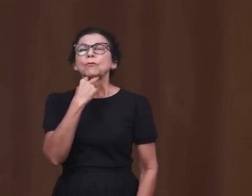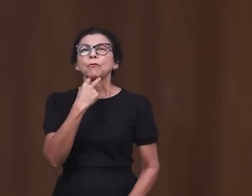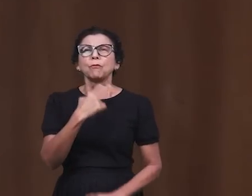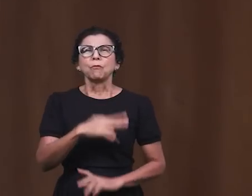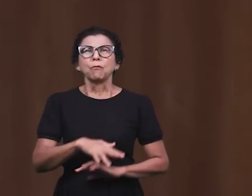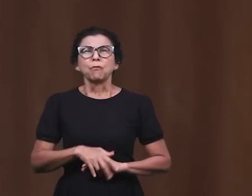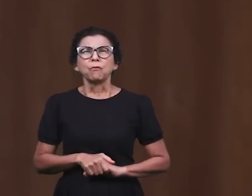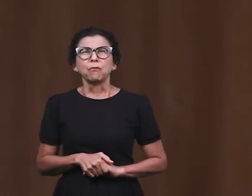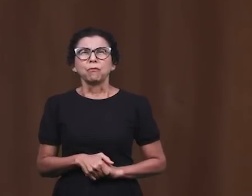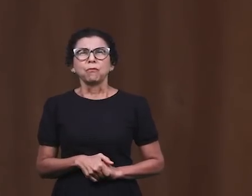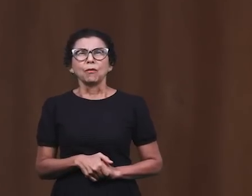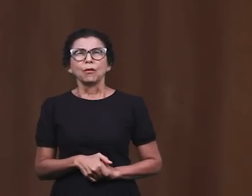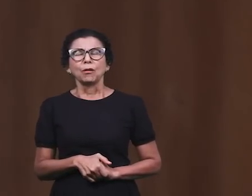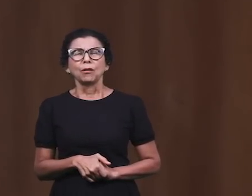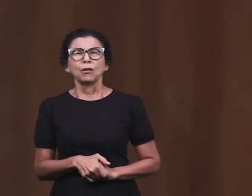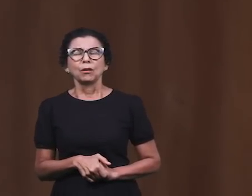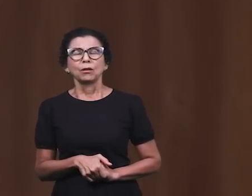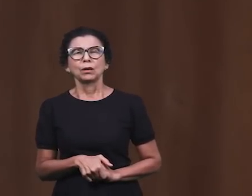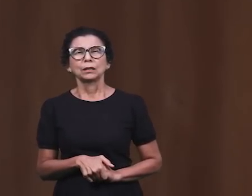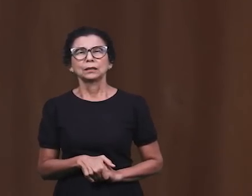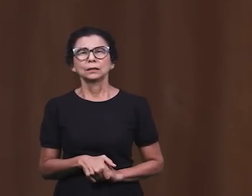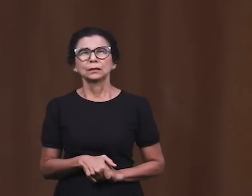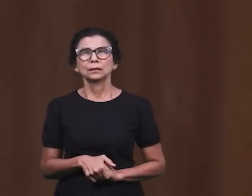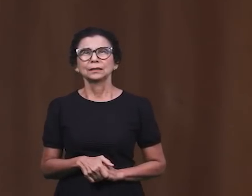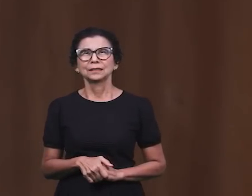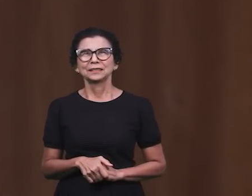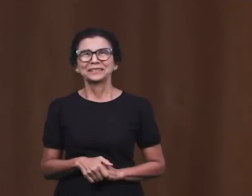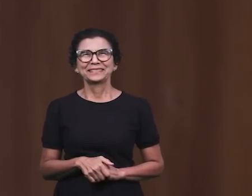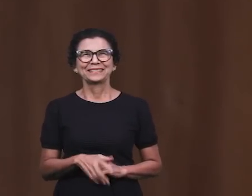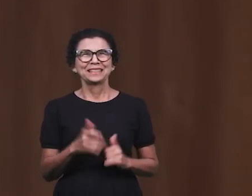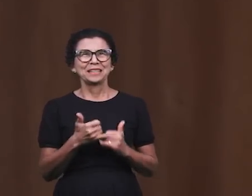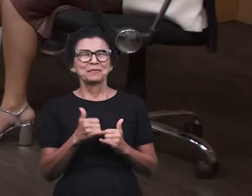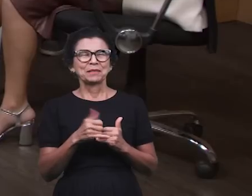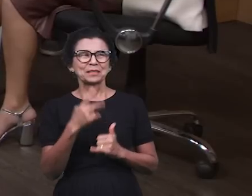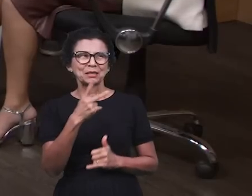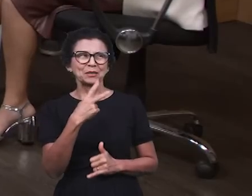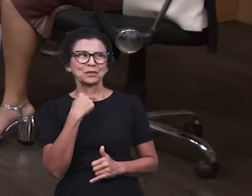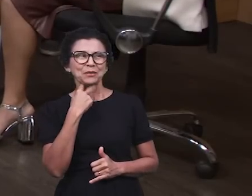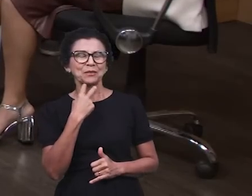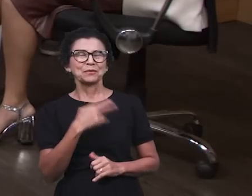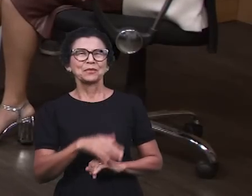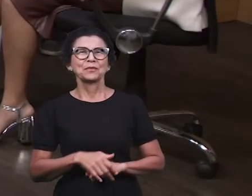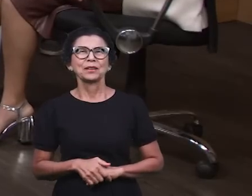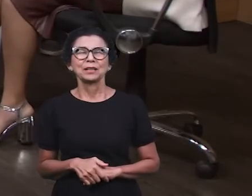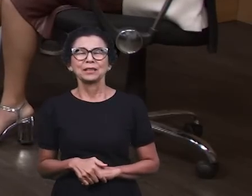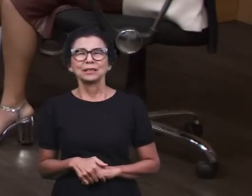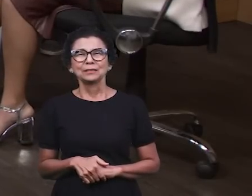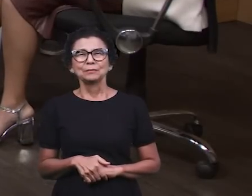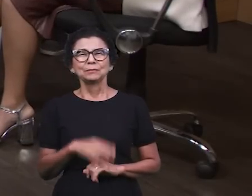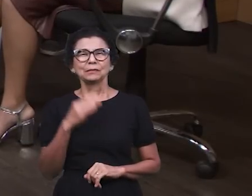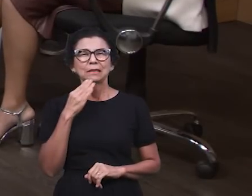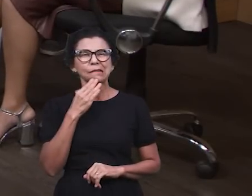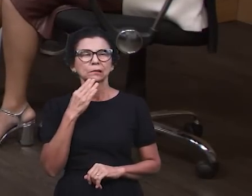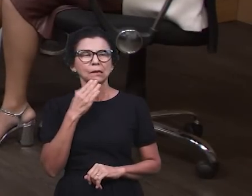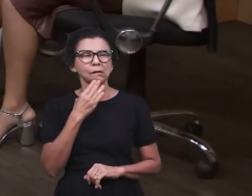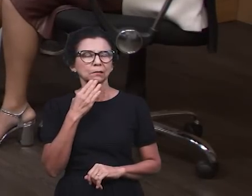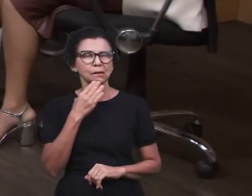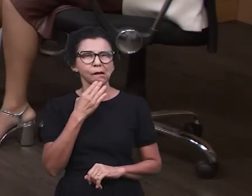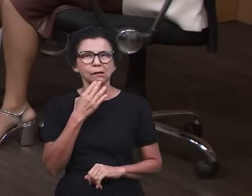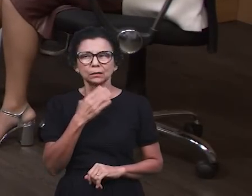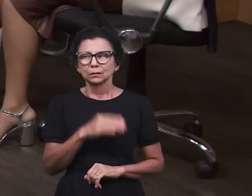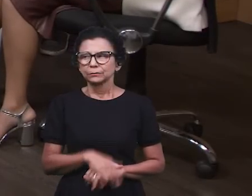um negócio mais ou menos assim, parecido com a sua, né? Mas extremamente desafinado. Uhum. Ele